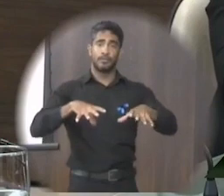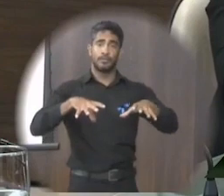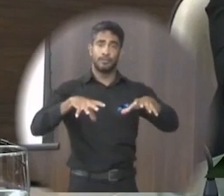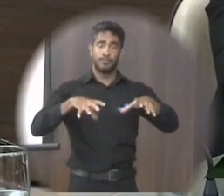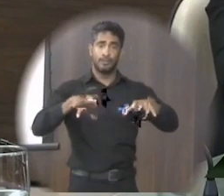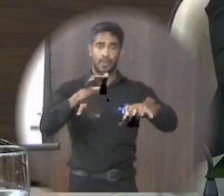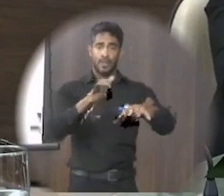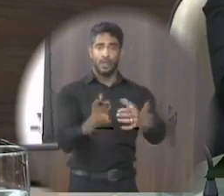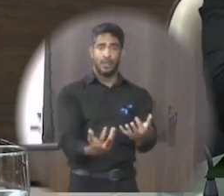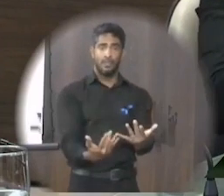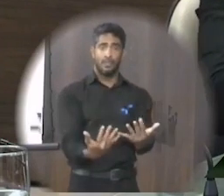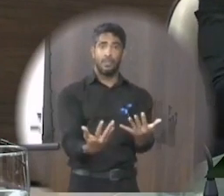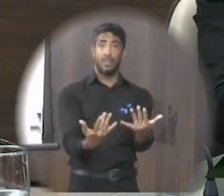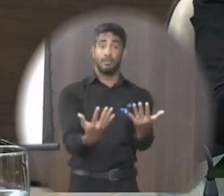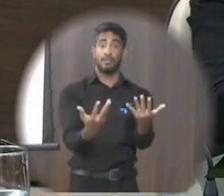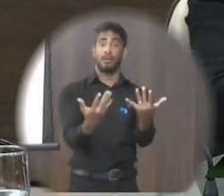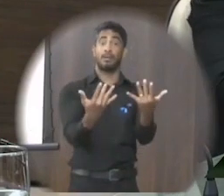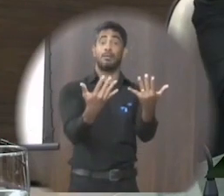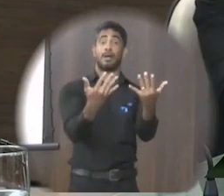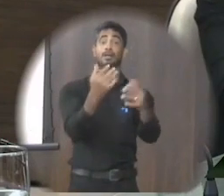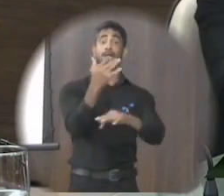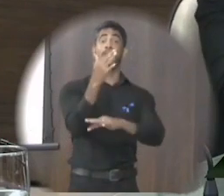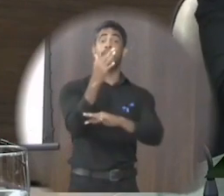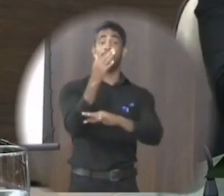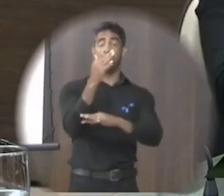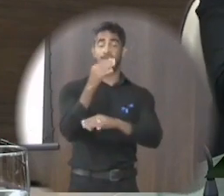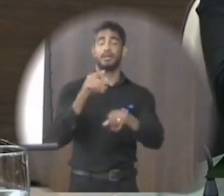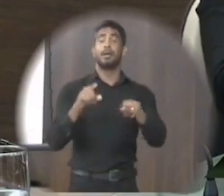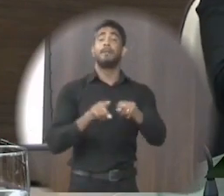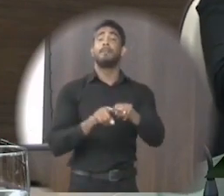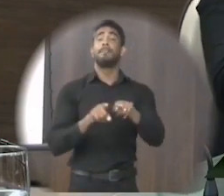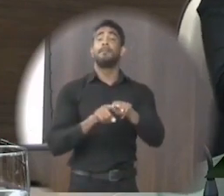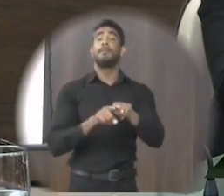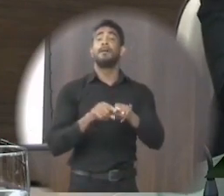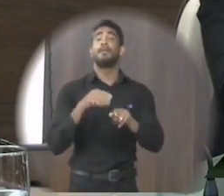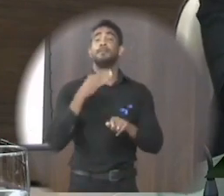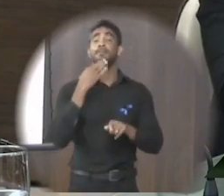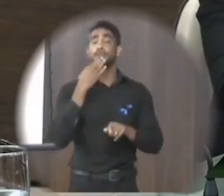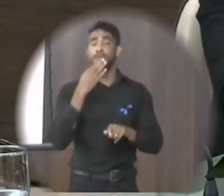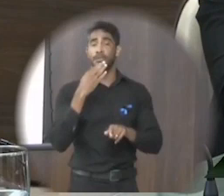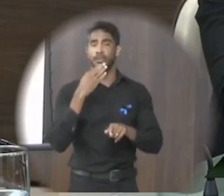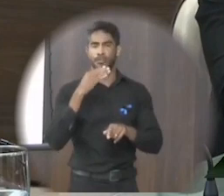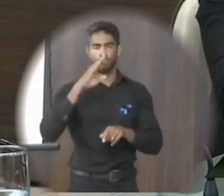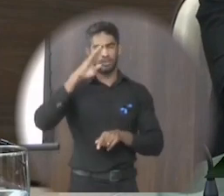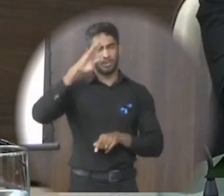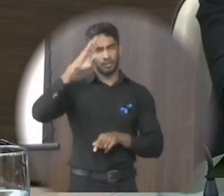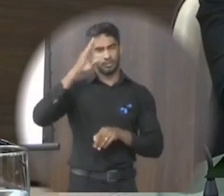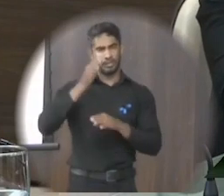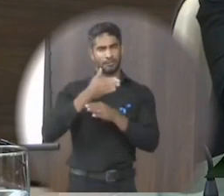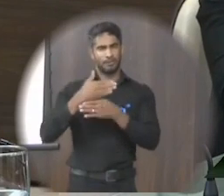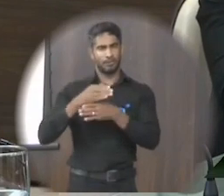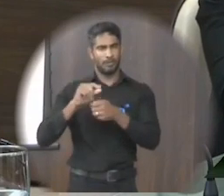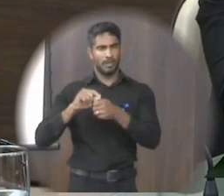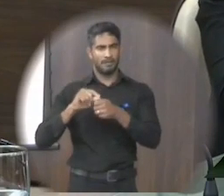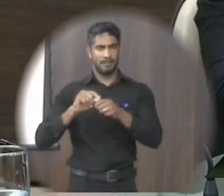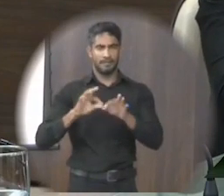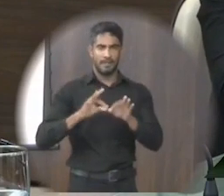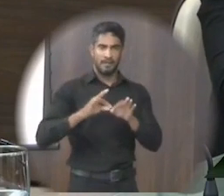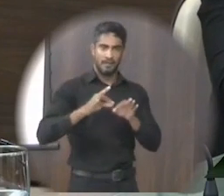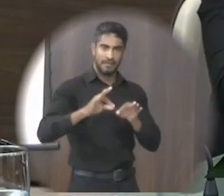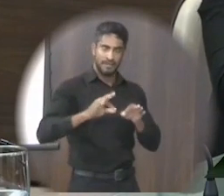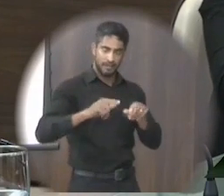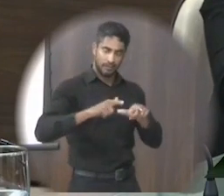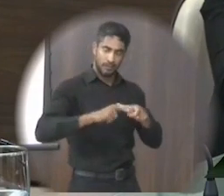crescendo mais. E também eu quero pedir para o nosso chefe de obras a realização da extensão do